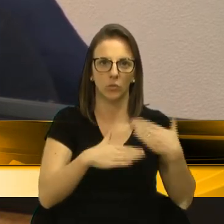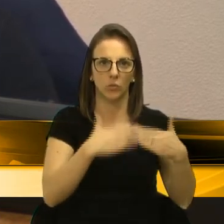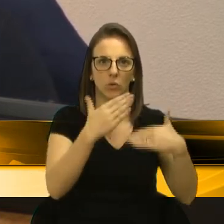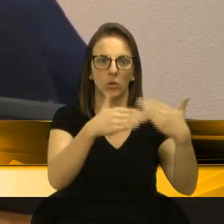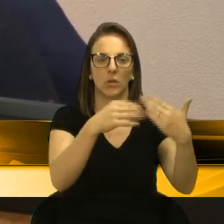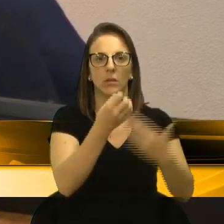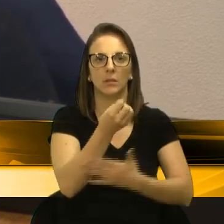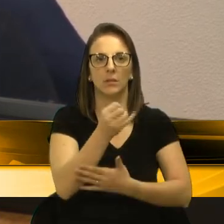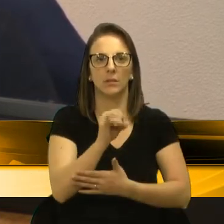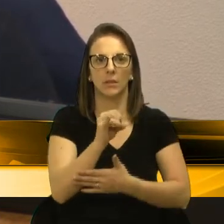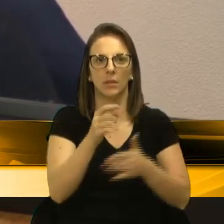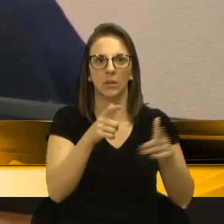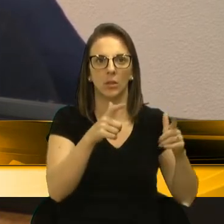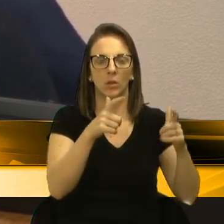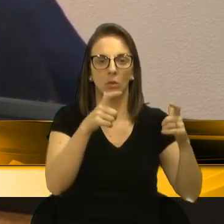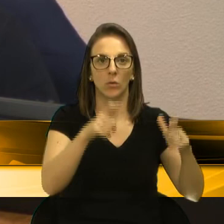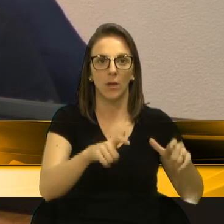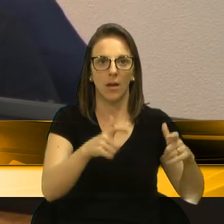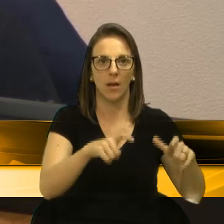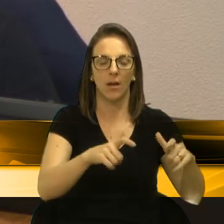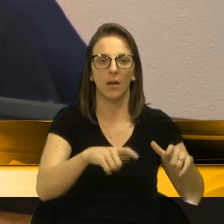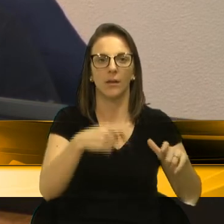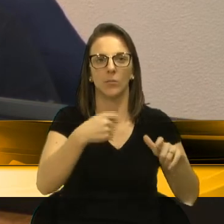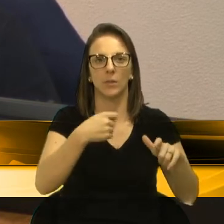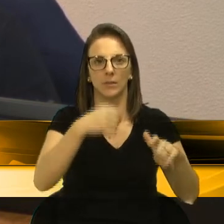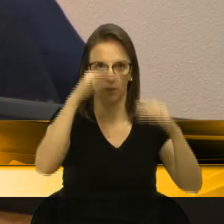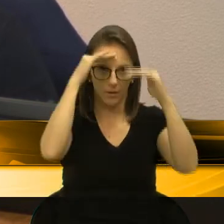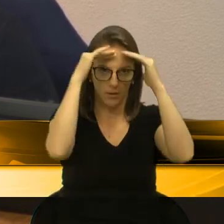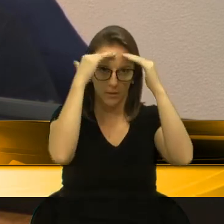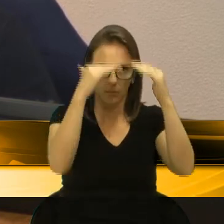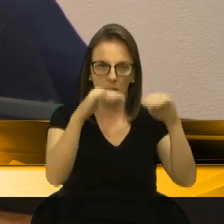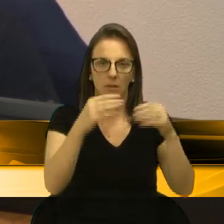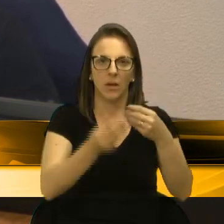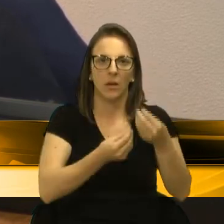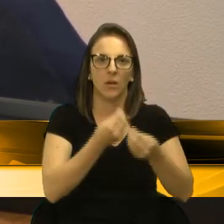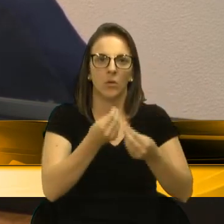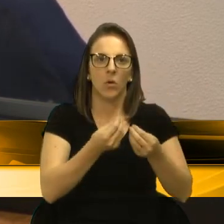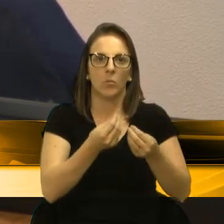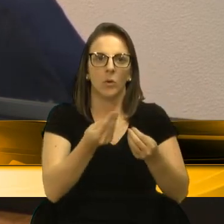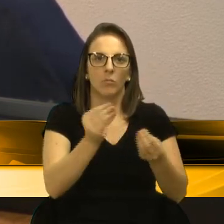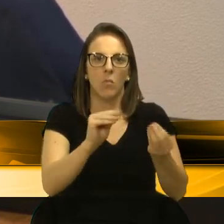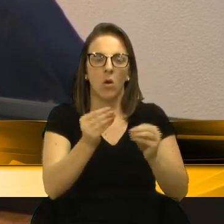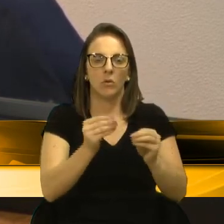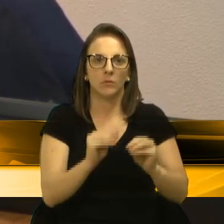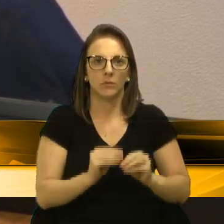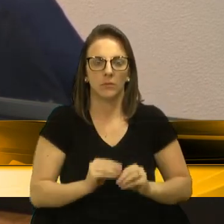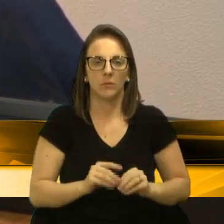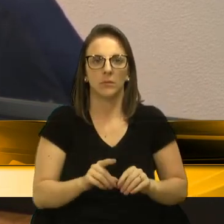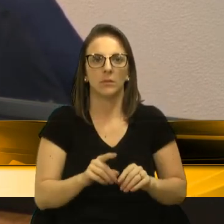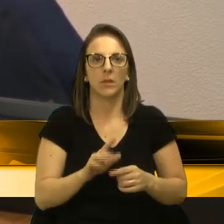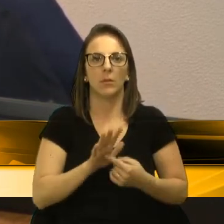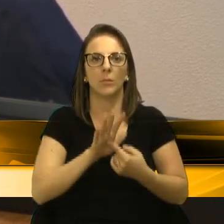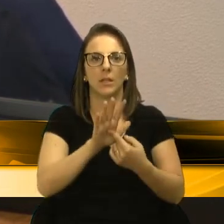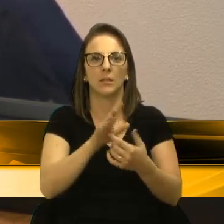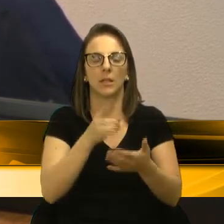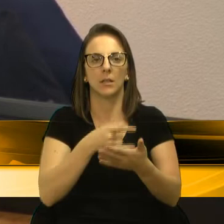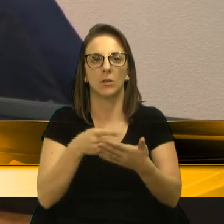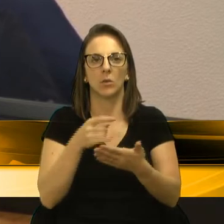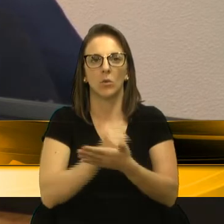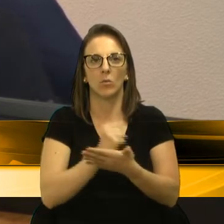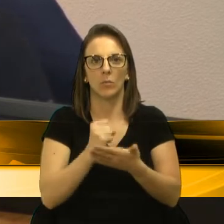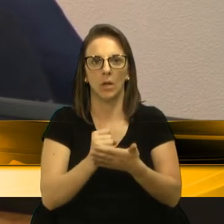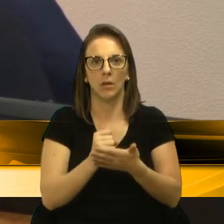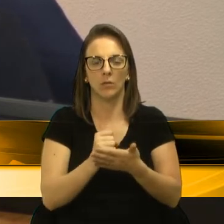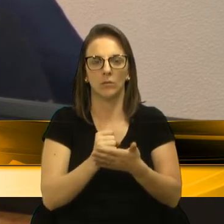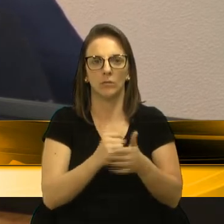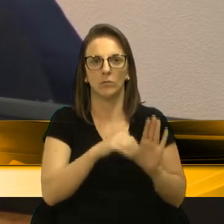zona e observados os parâmetros de incomodidade e as condições de instalação pertinentes, mediante a apresentação dos seguintes documentos, além daqueles referidos no